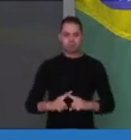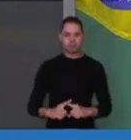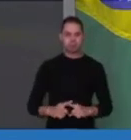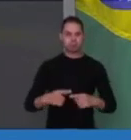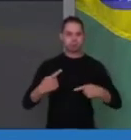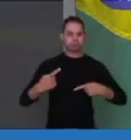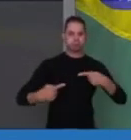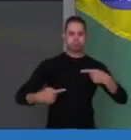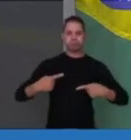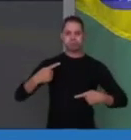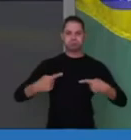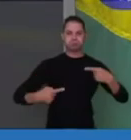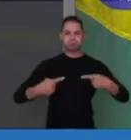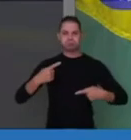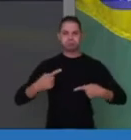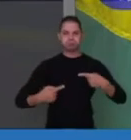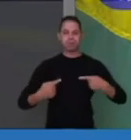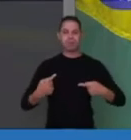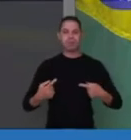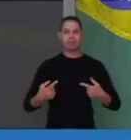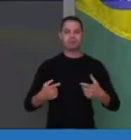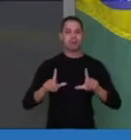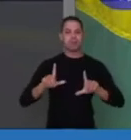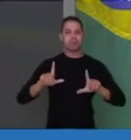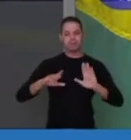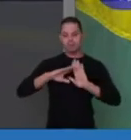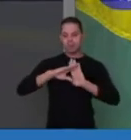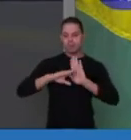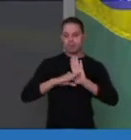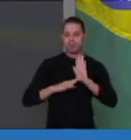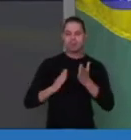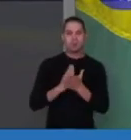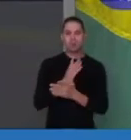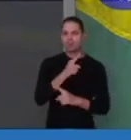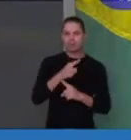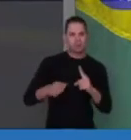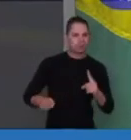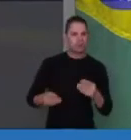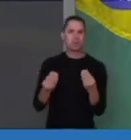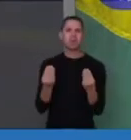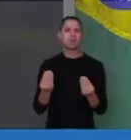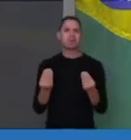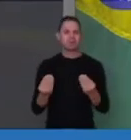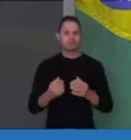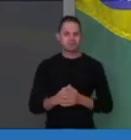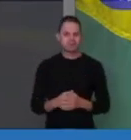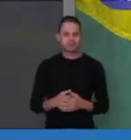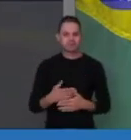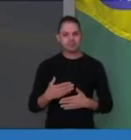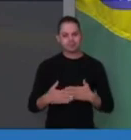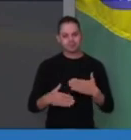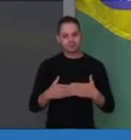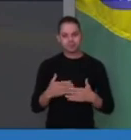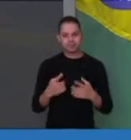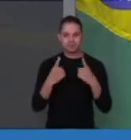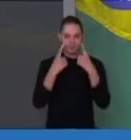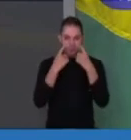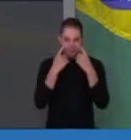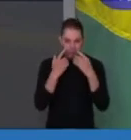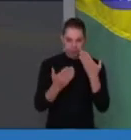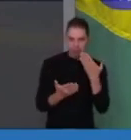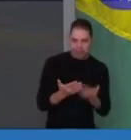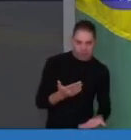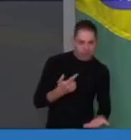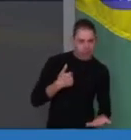acesso a parte da sua programação? E foi assim. E aqui não é choro de perdedor, é